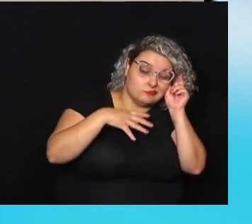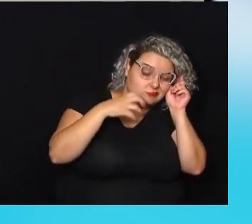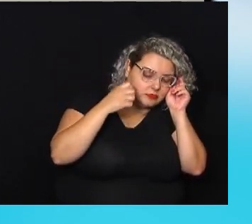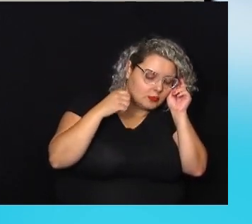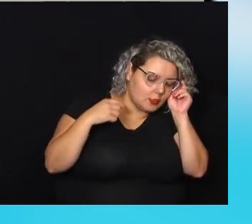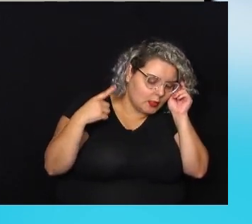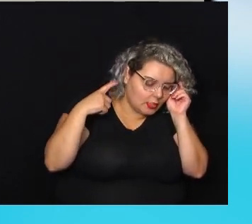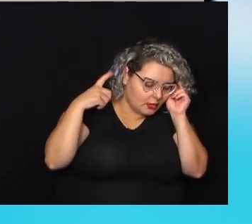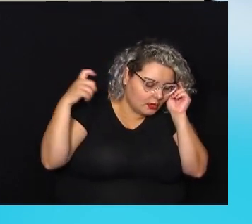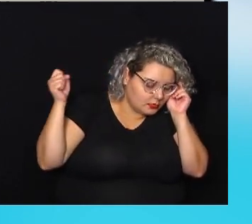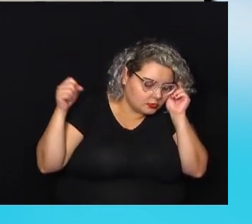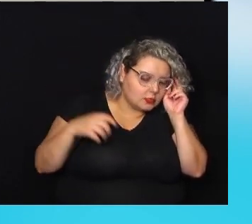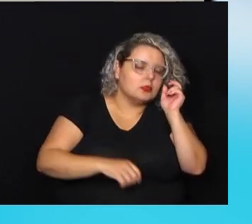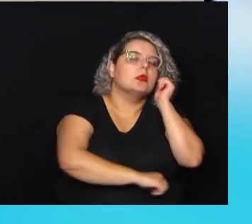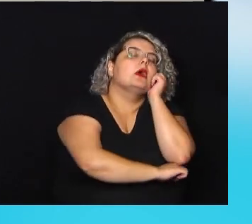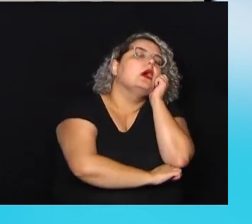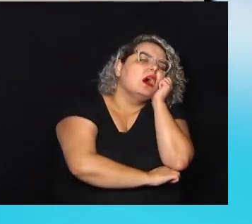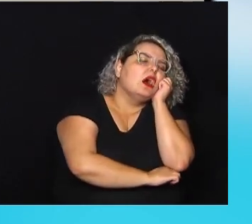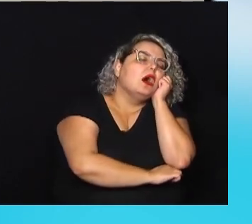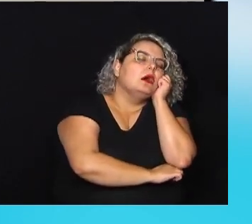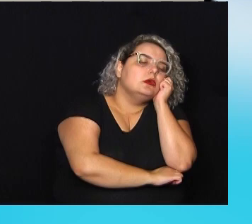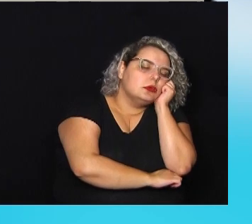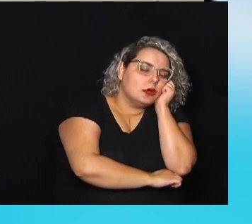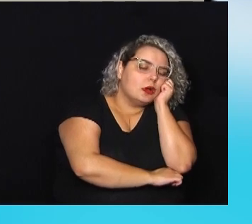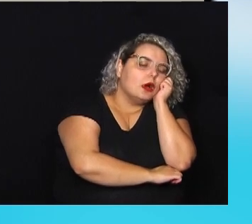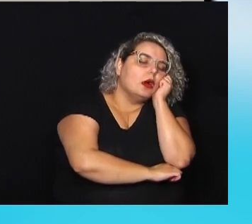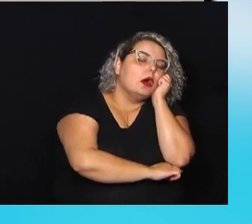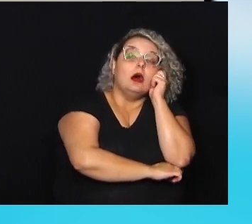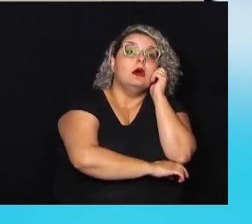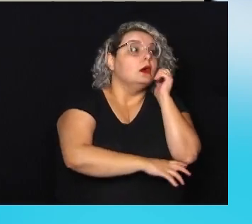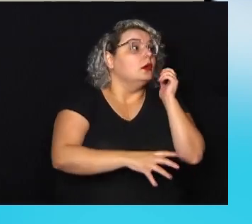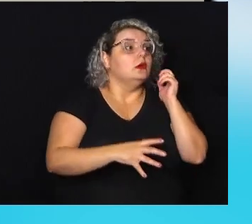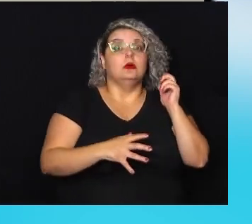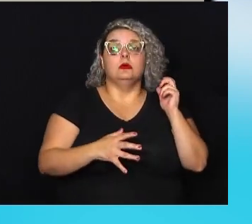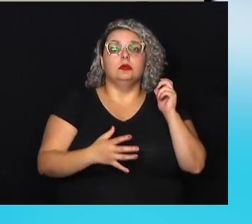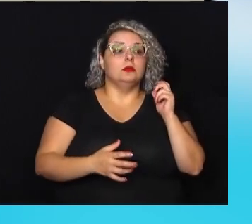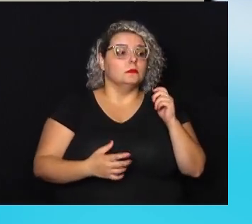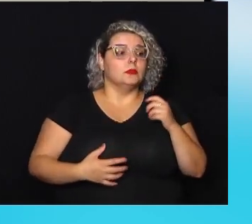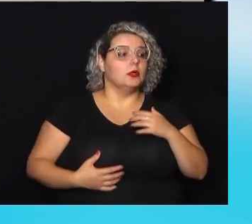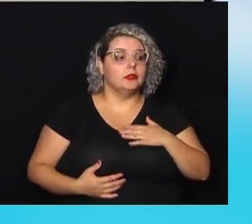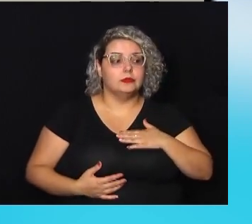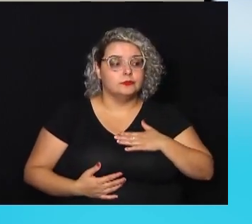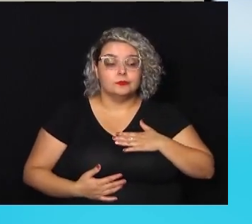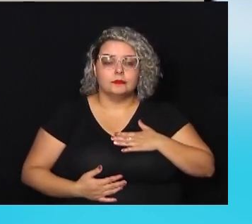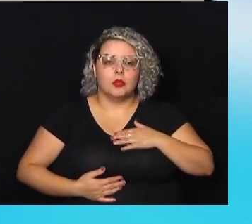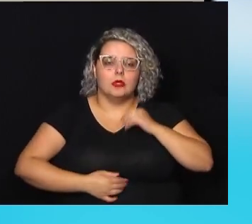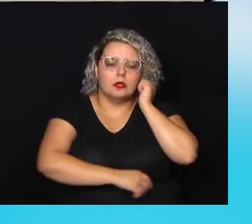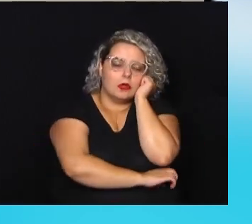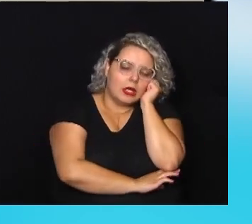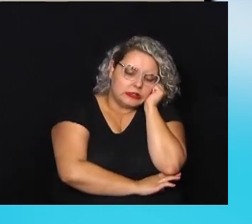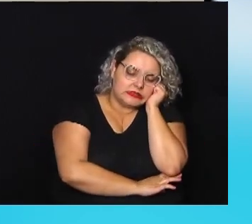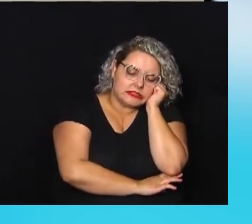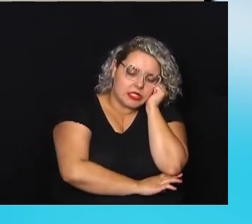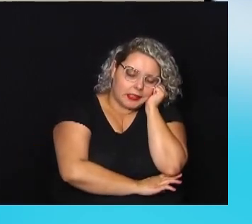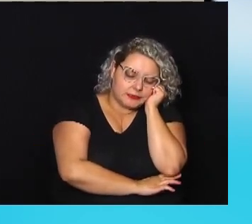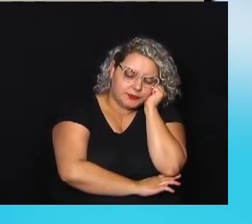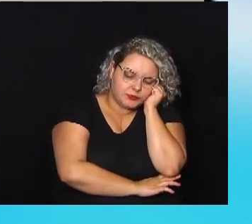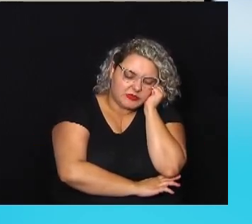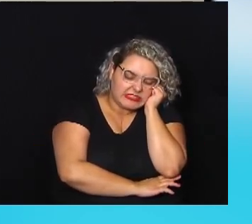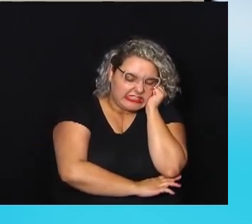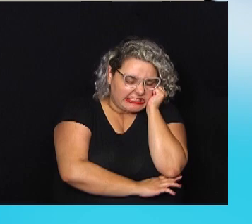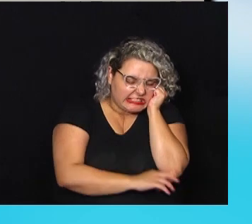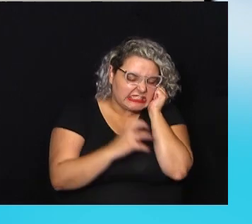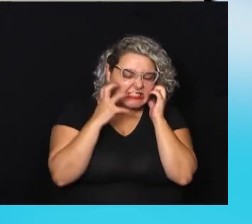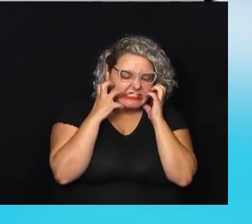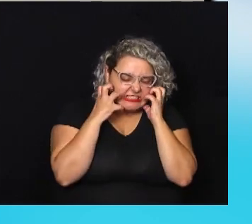mesmo alguém que acendeu a luz, ou o ronco da própria pessoa, ou o ranger de dentes, como eu já falei, ou, né, os movimentos